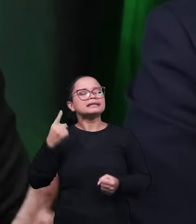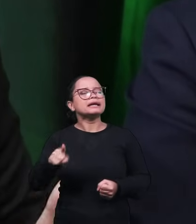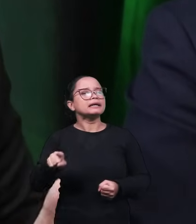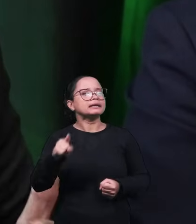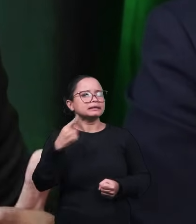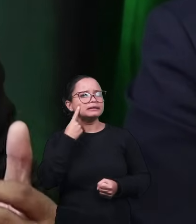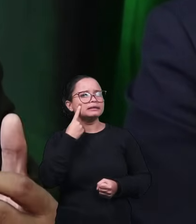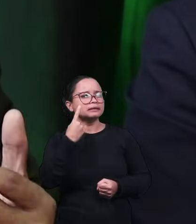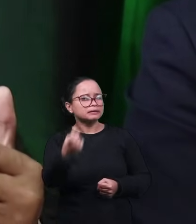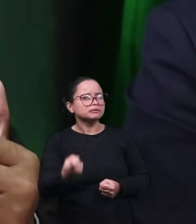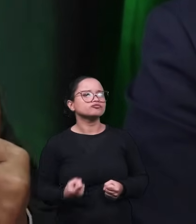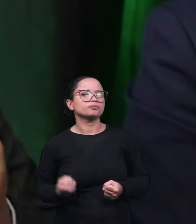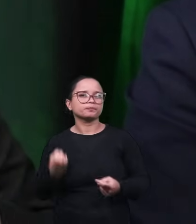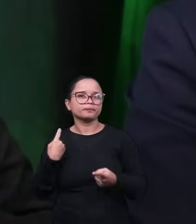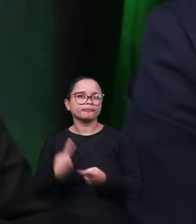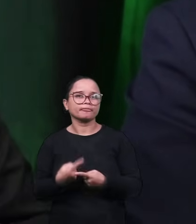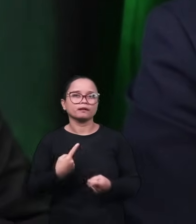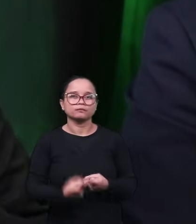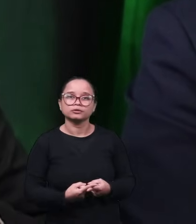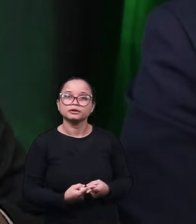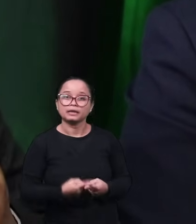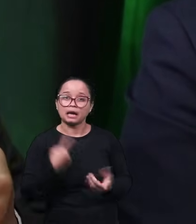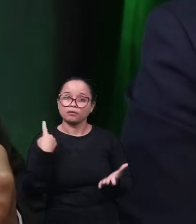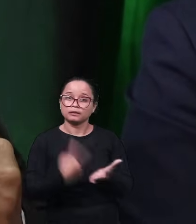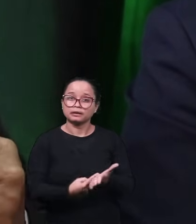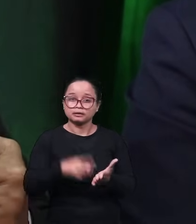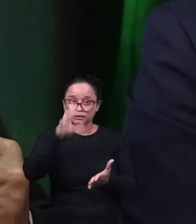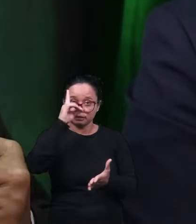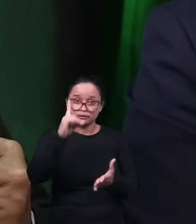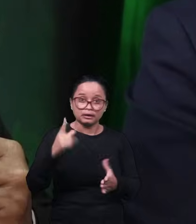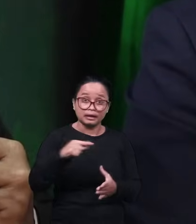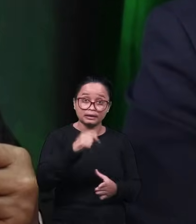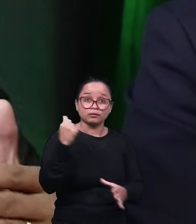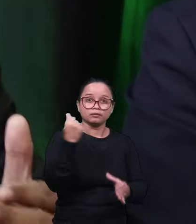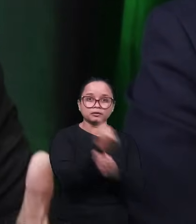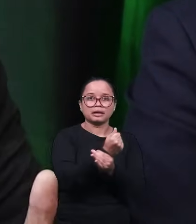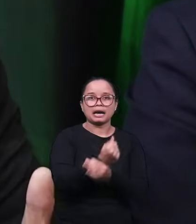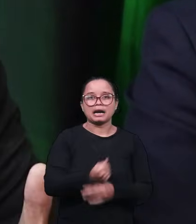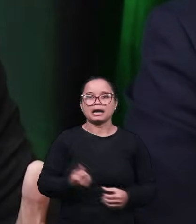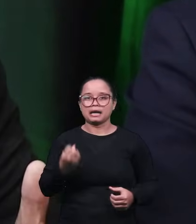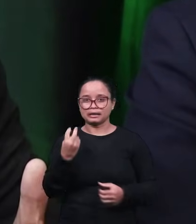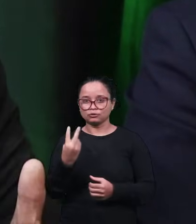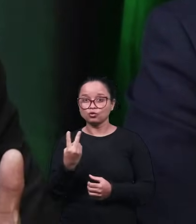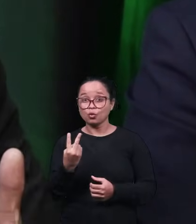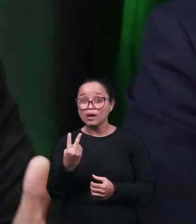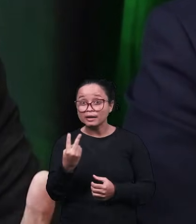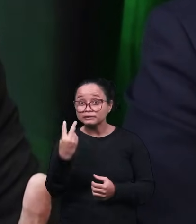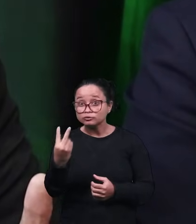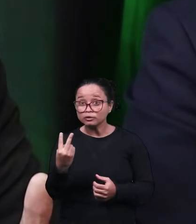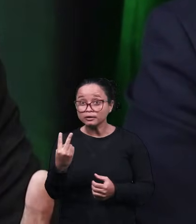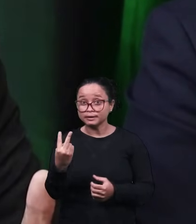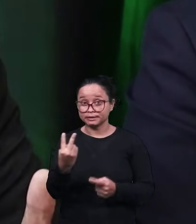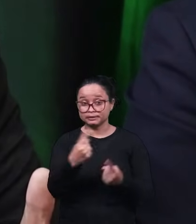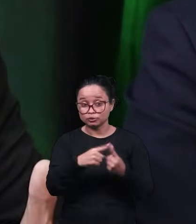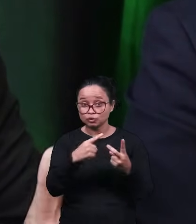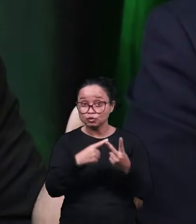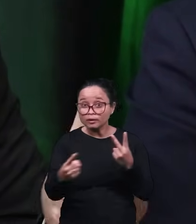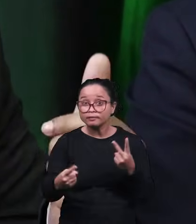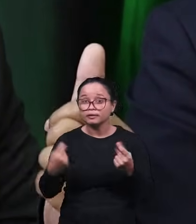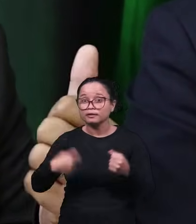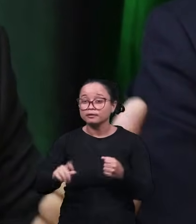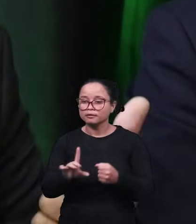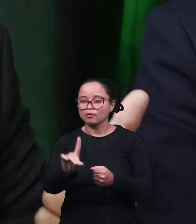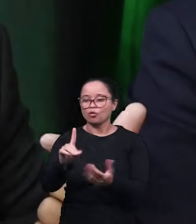com Abraão, o tradicional seria que as 2 partes passassem, se comprometendo.